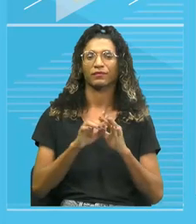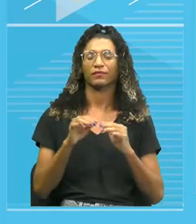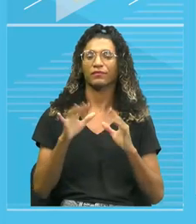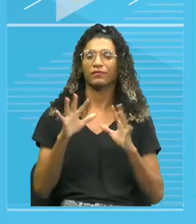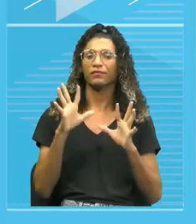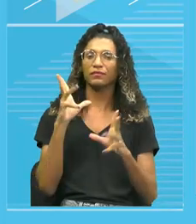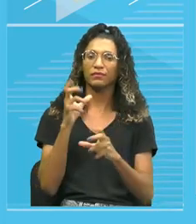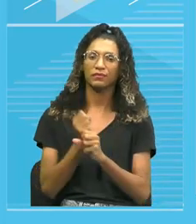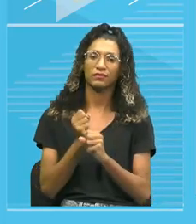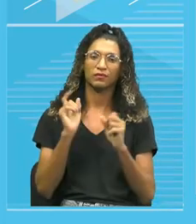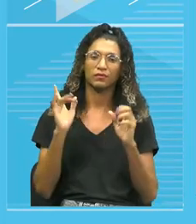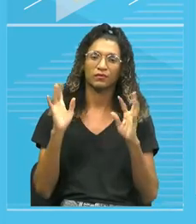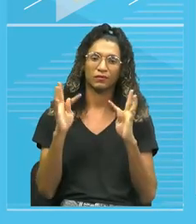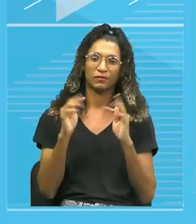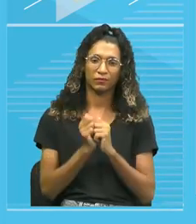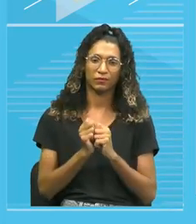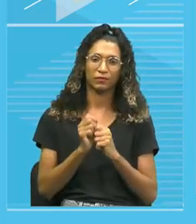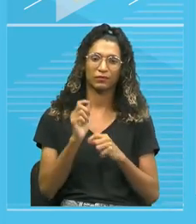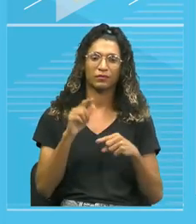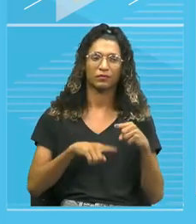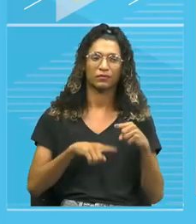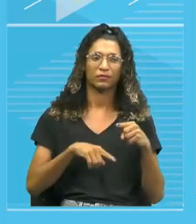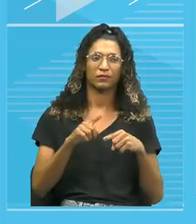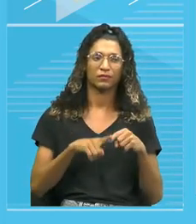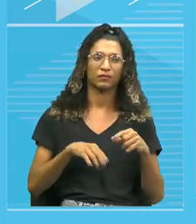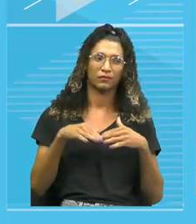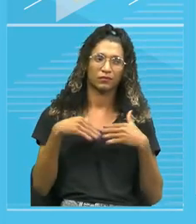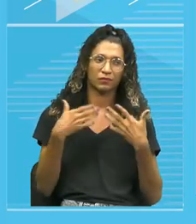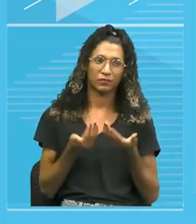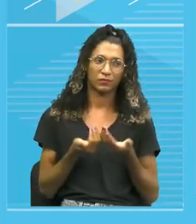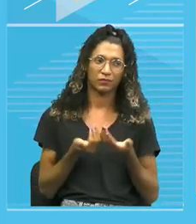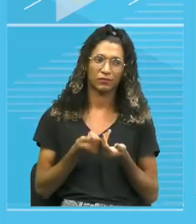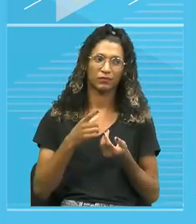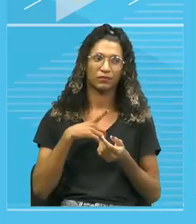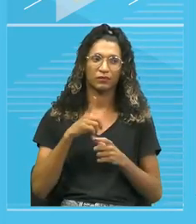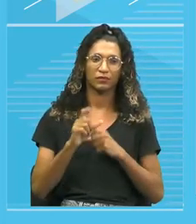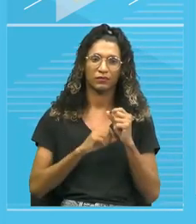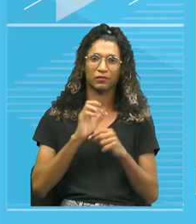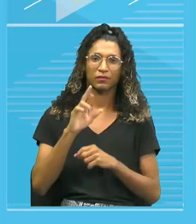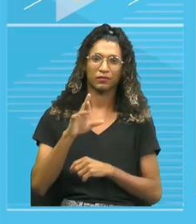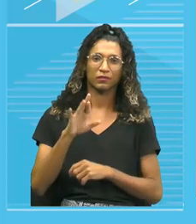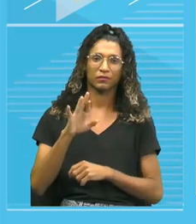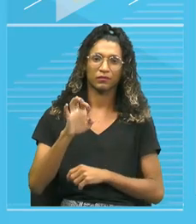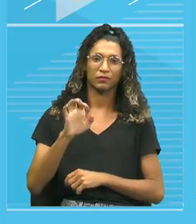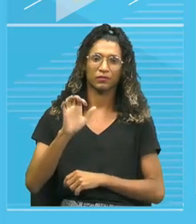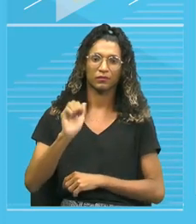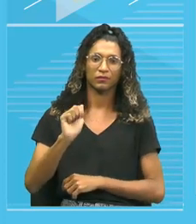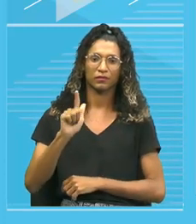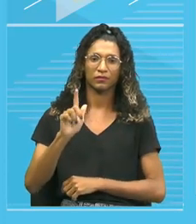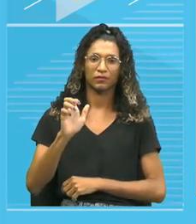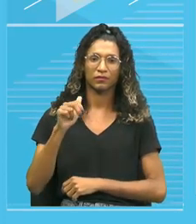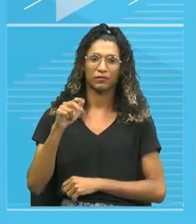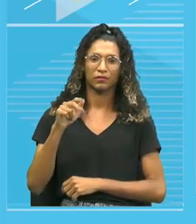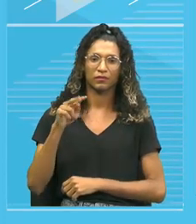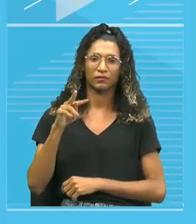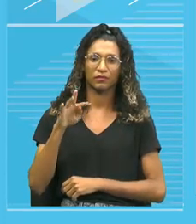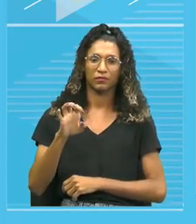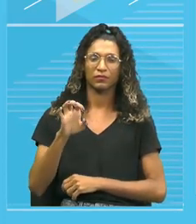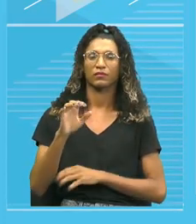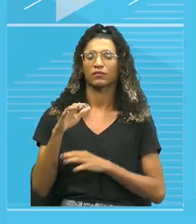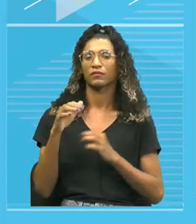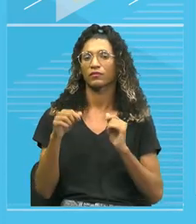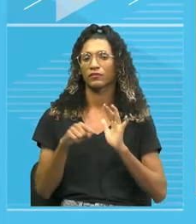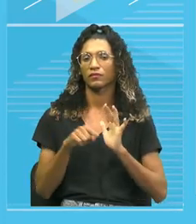os valores dos produtos aí eu só pego o valor da esquerda que é dos reagentes menos o da direita que é dos produtos